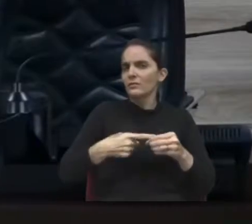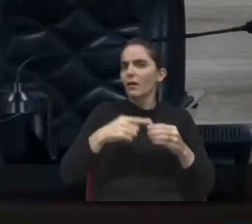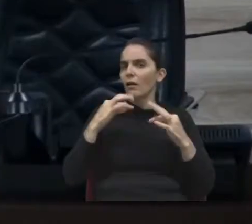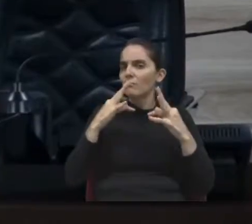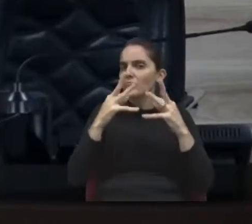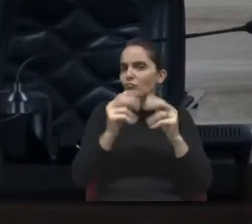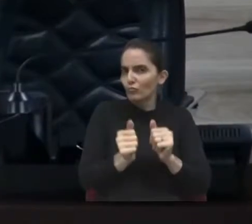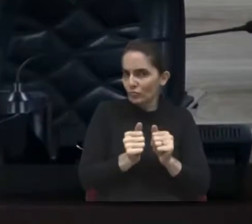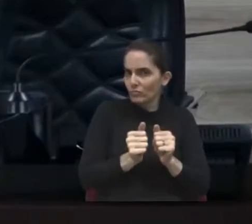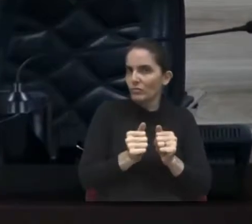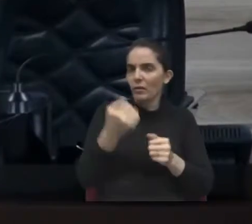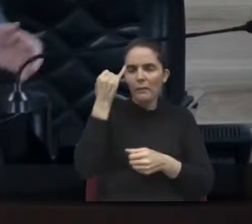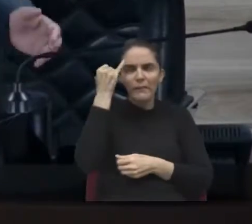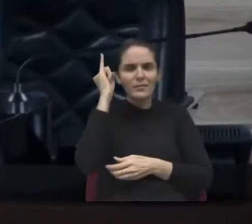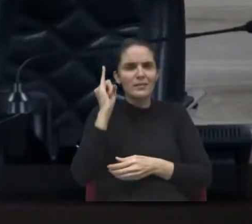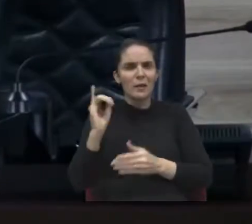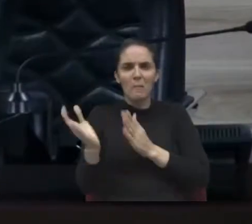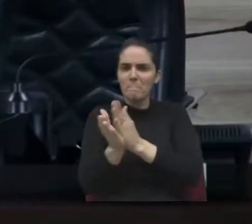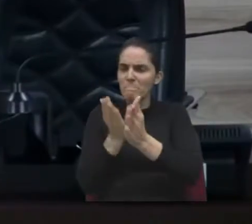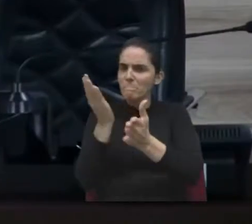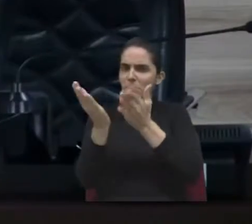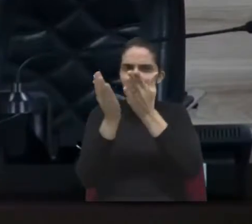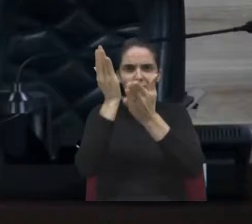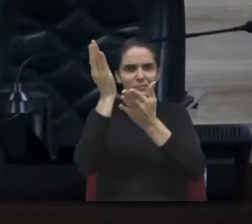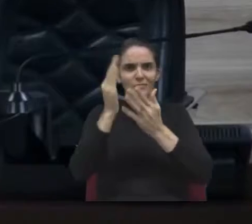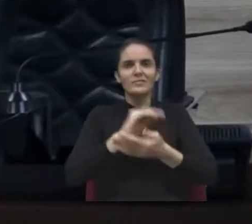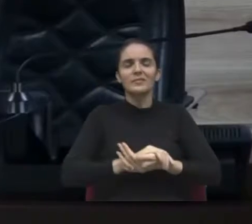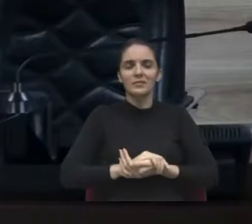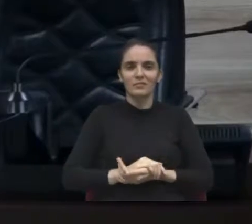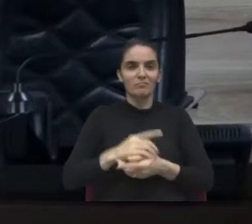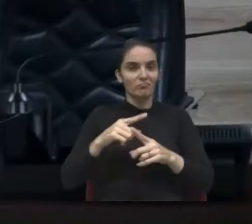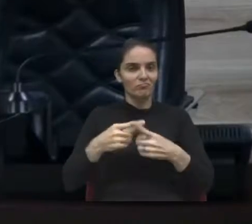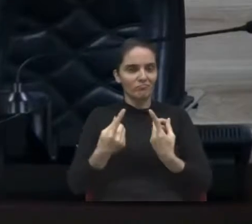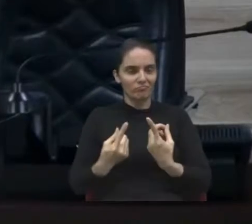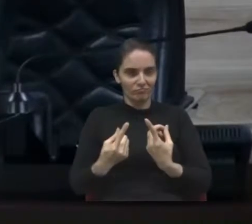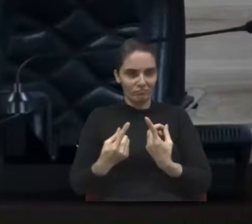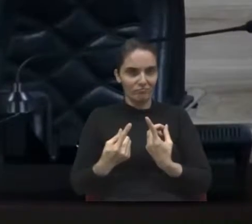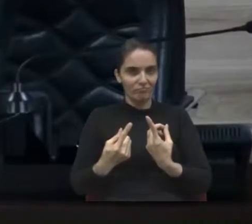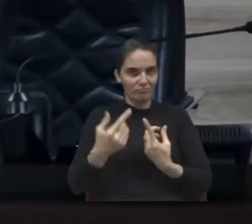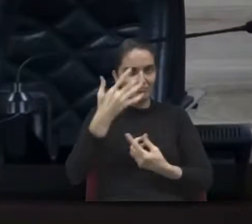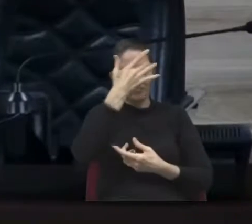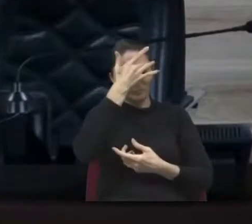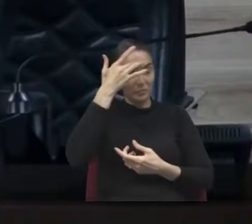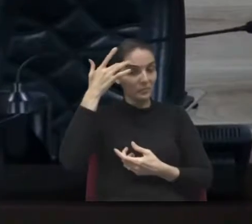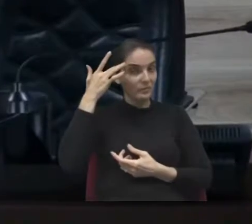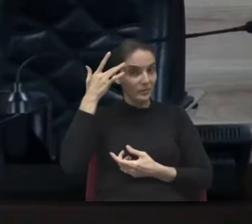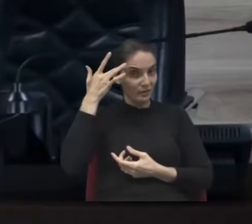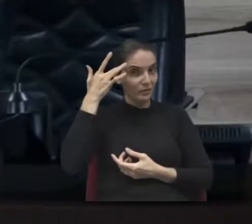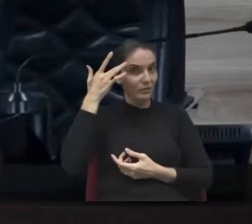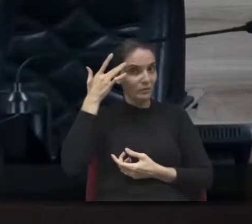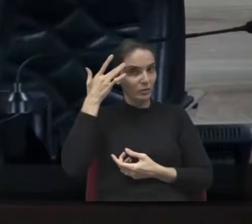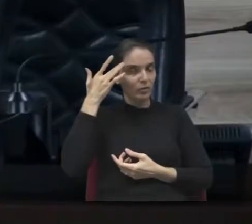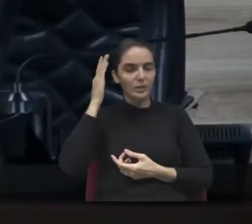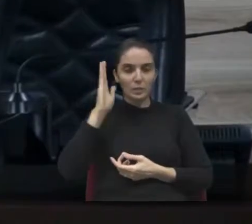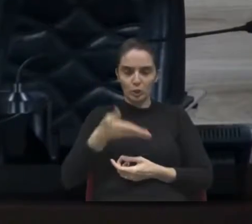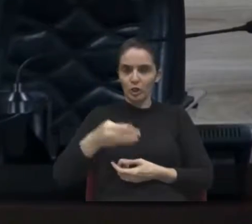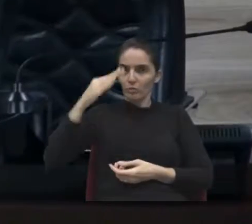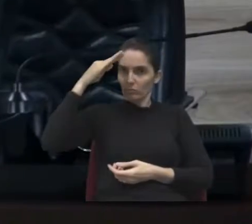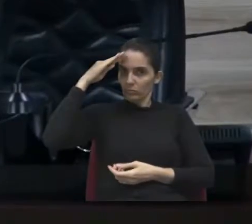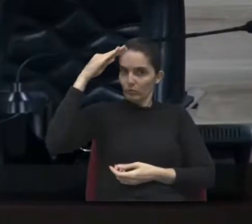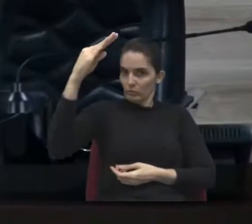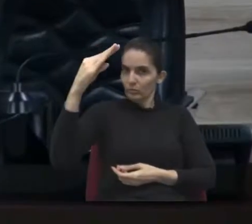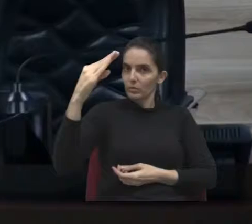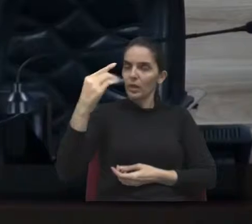ideia fantástica. Mas essa ideia, graças a Deus, de pessoas que passaram pelo tiro de guerra, dos antigos